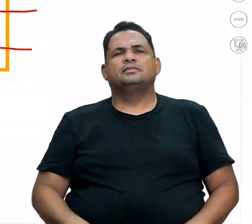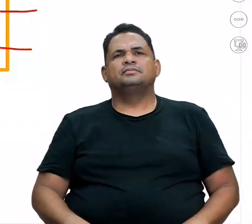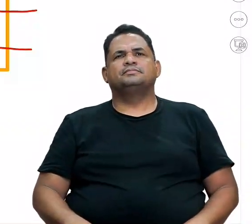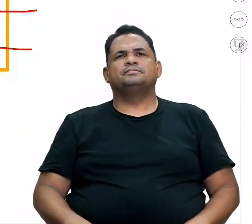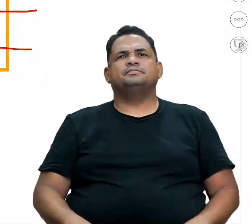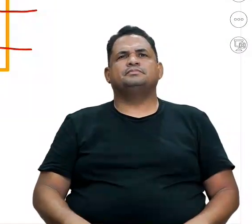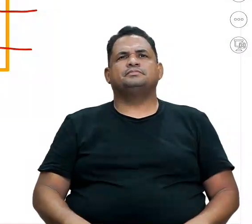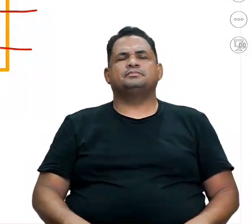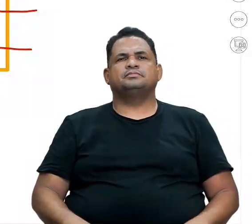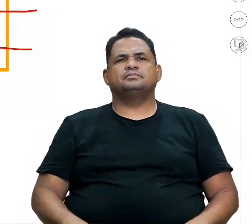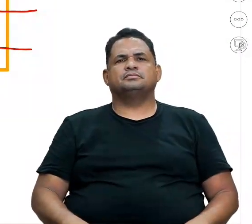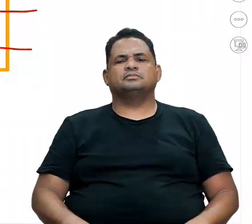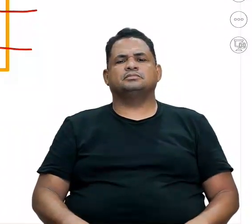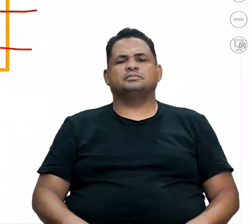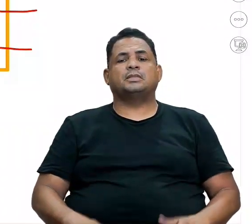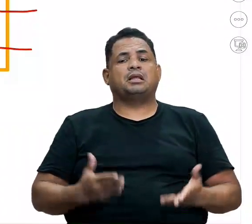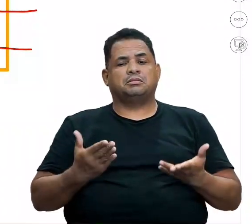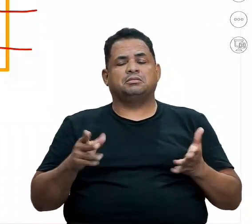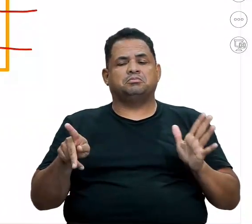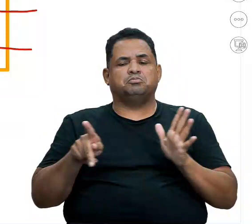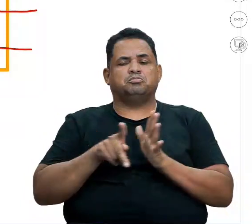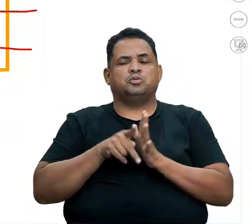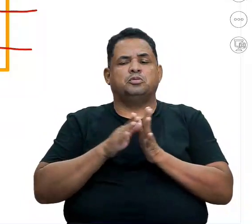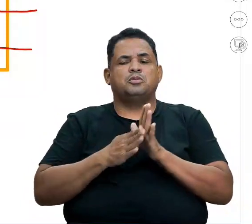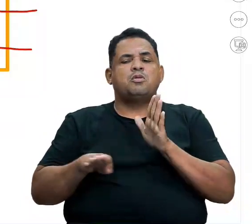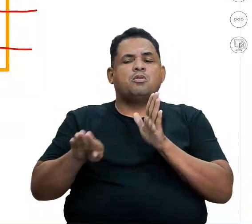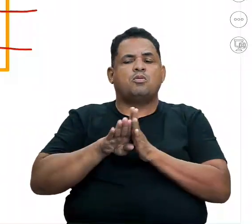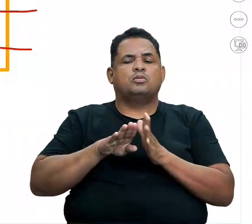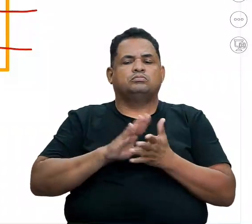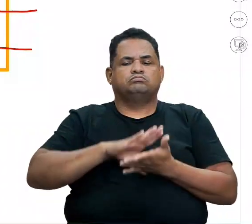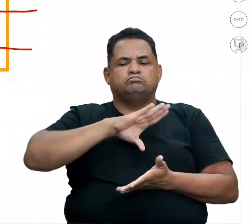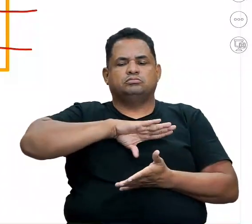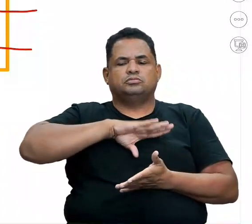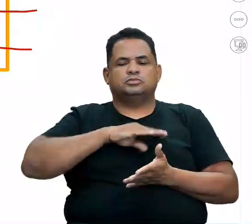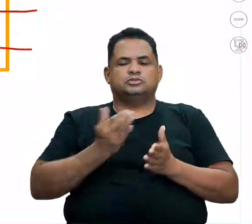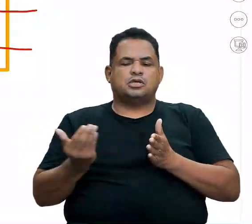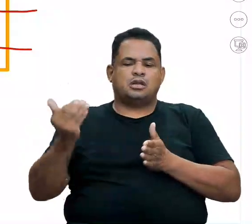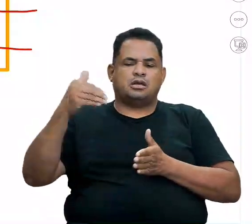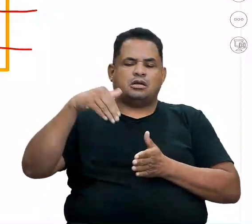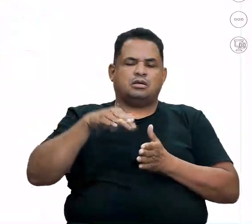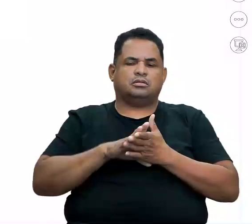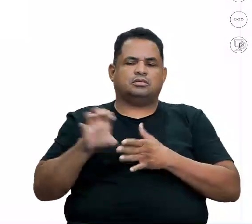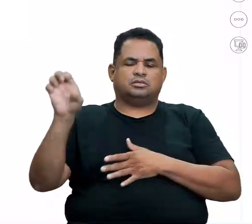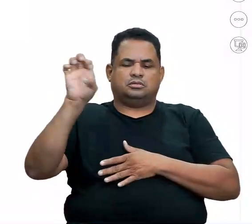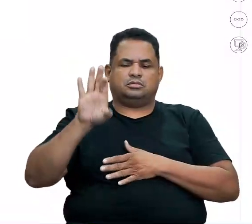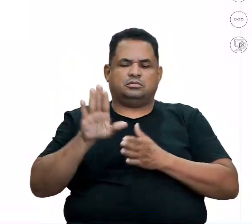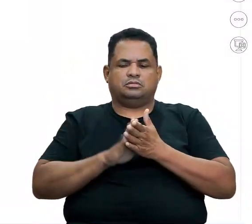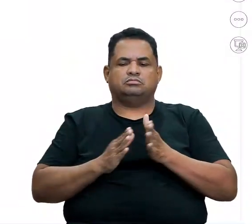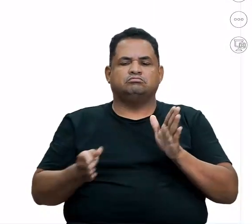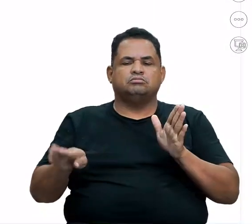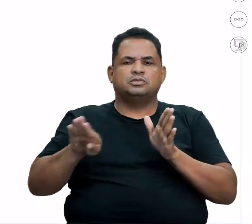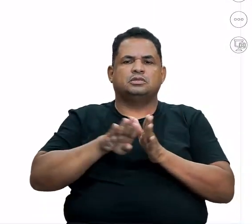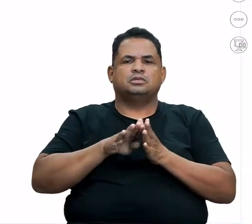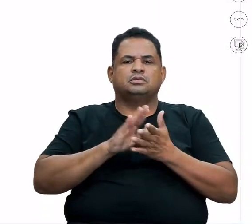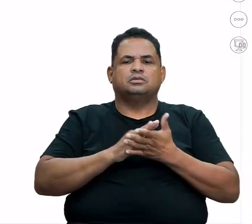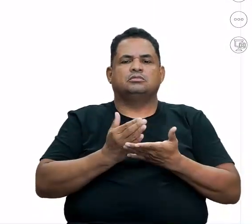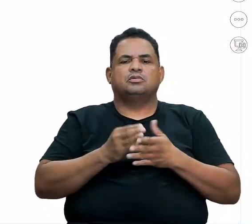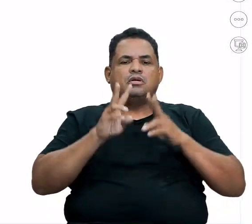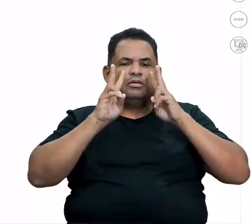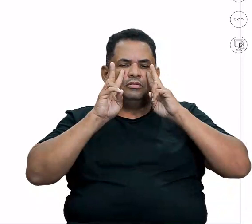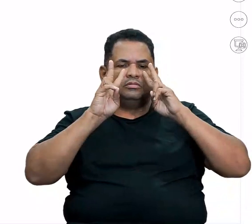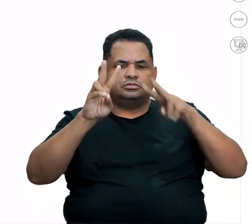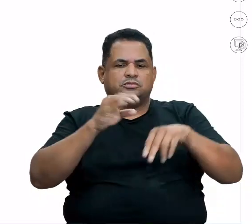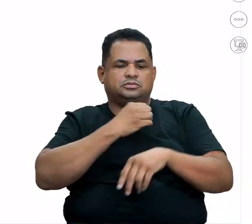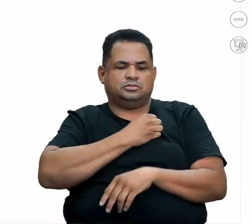os colonizadores, que chegaram aqui com essa visão, né, preconceituosa e discriminatória, né. E aí a